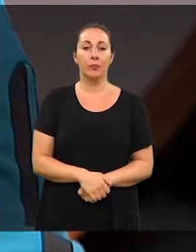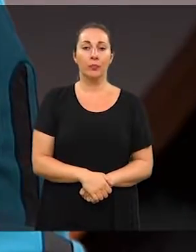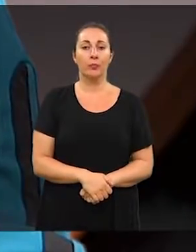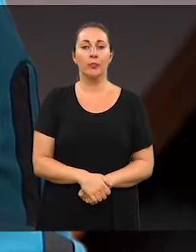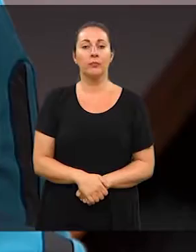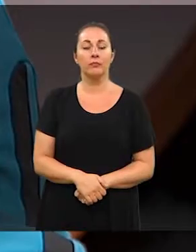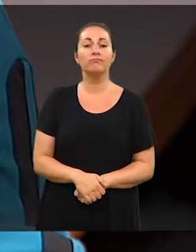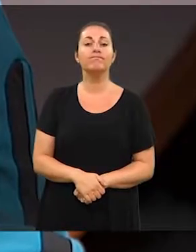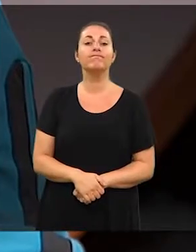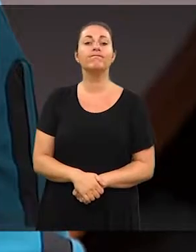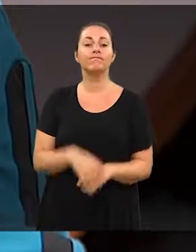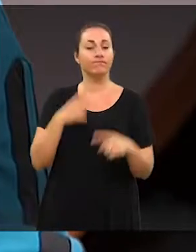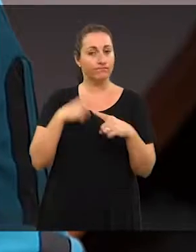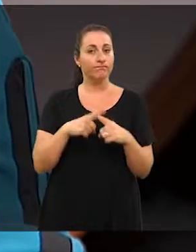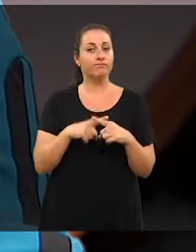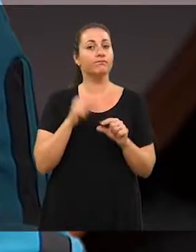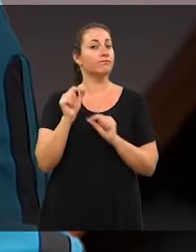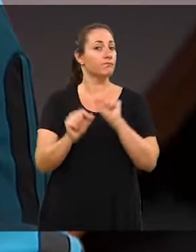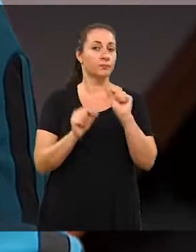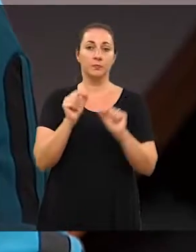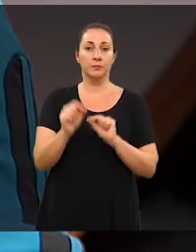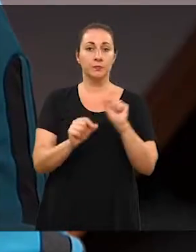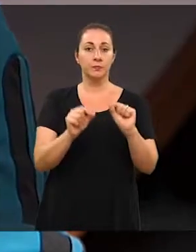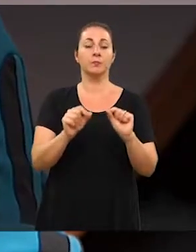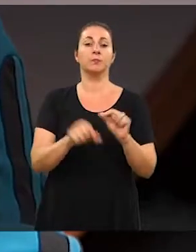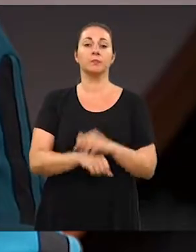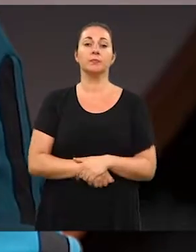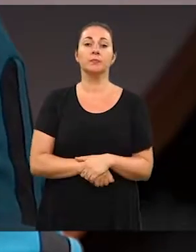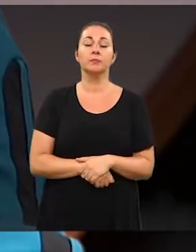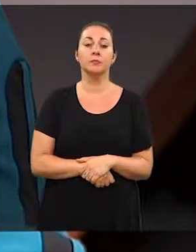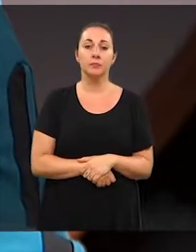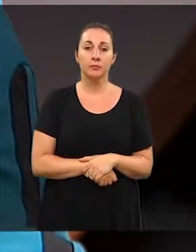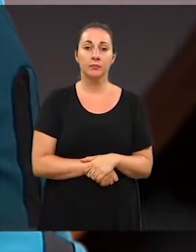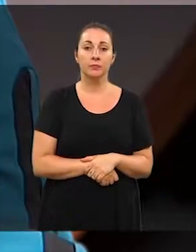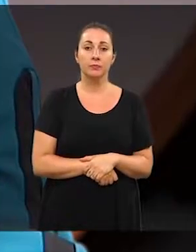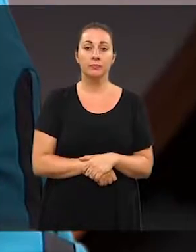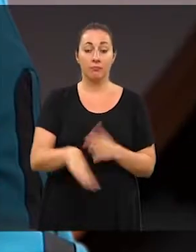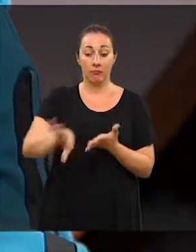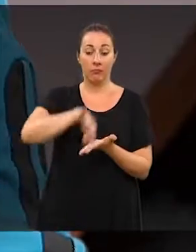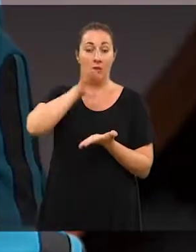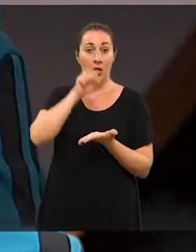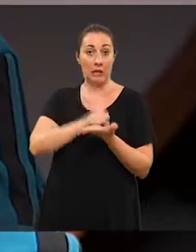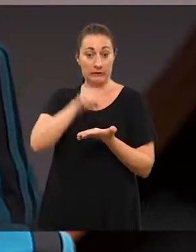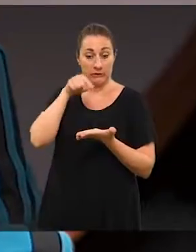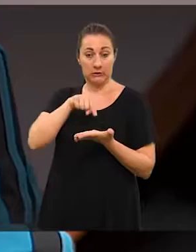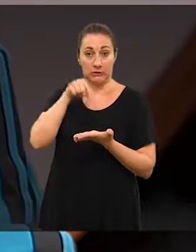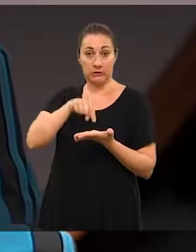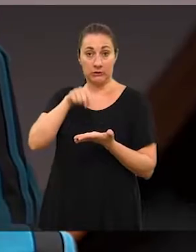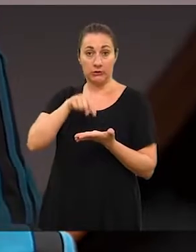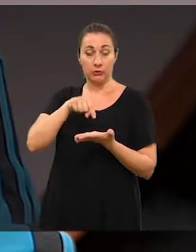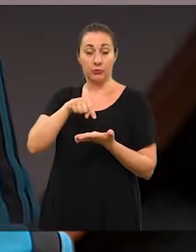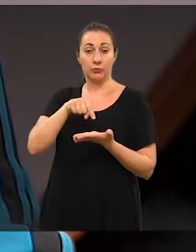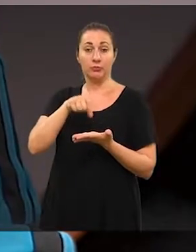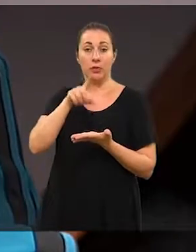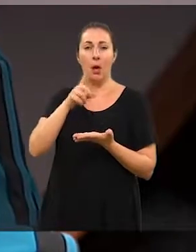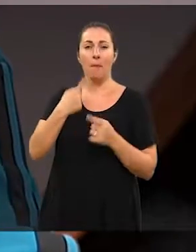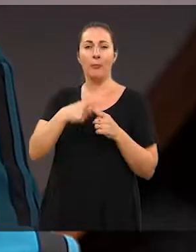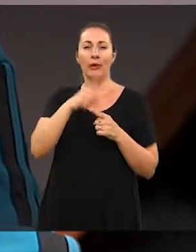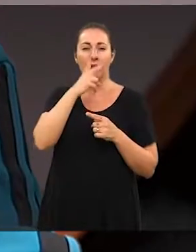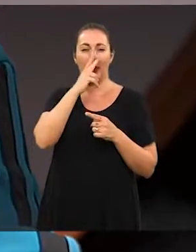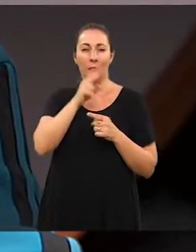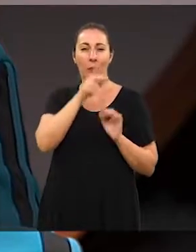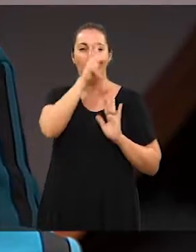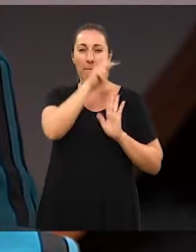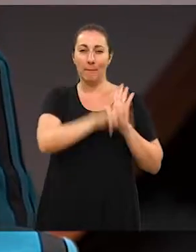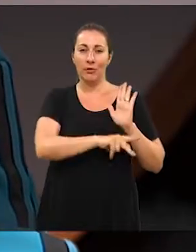realidade, é coordenador. Todos os inscritos, por ser um projeto piloto,